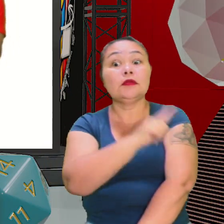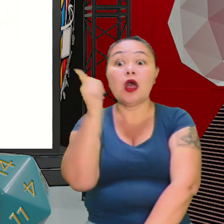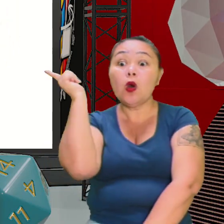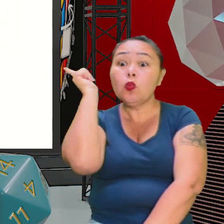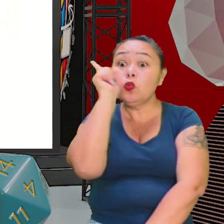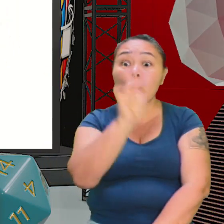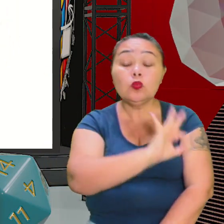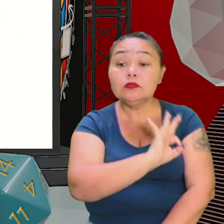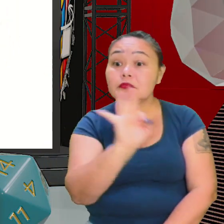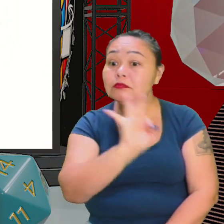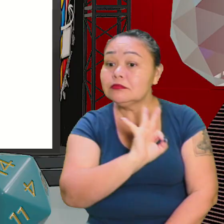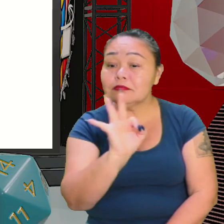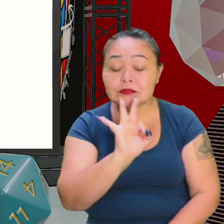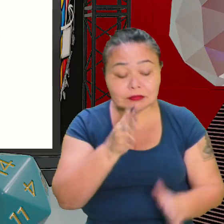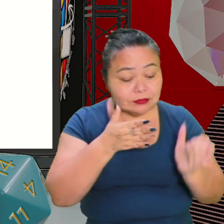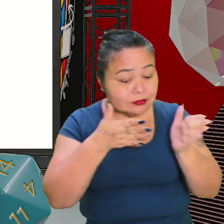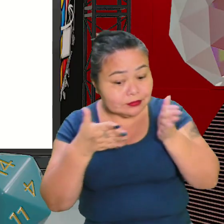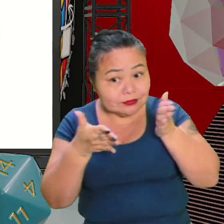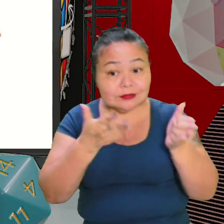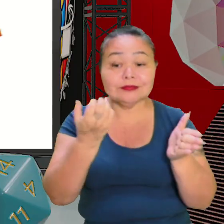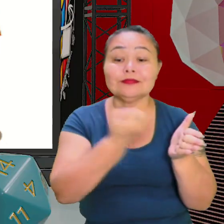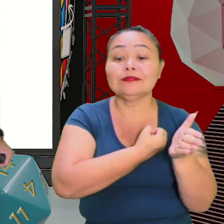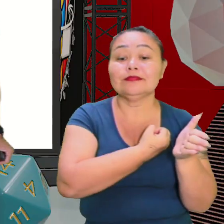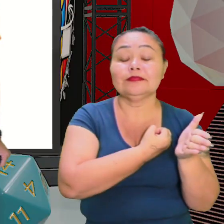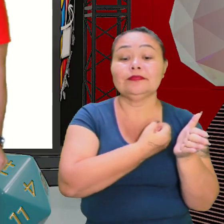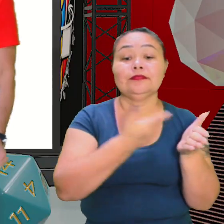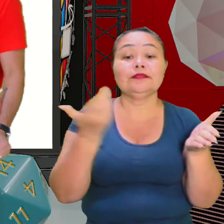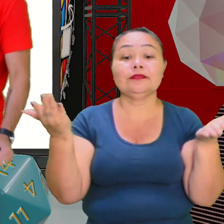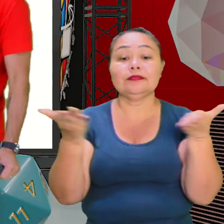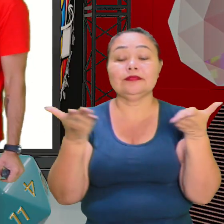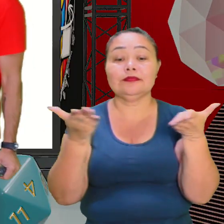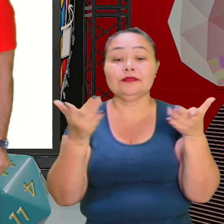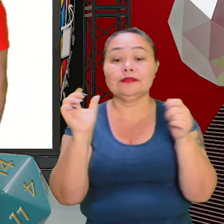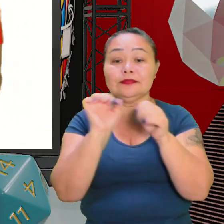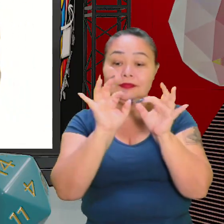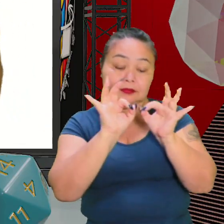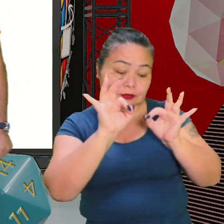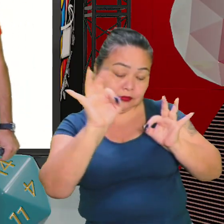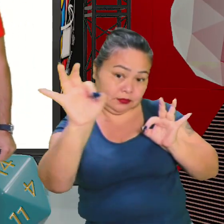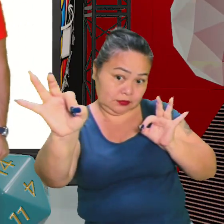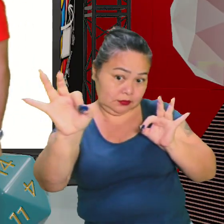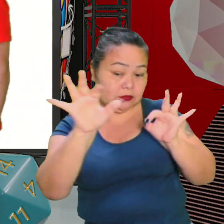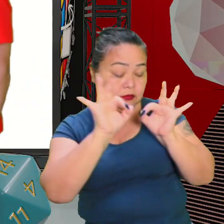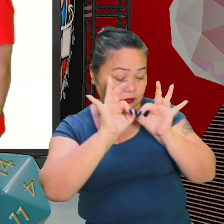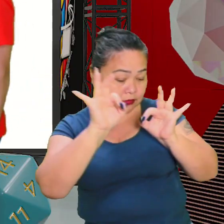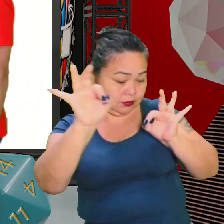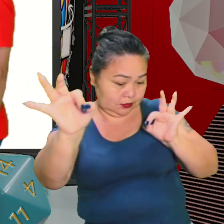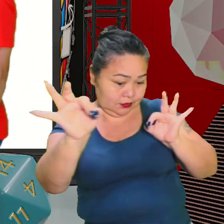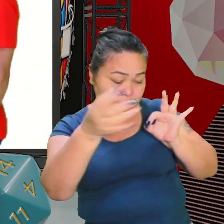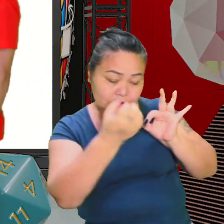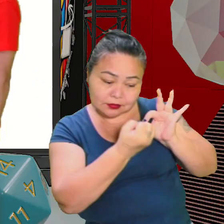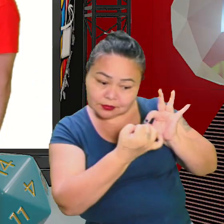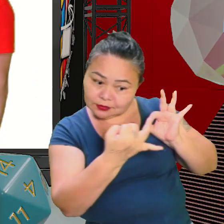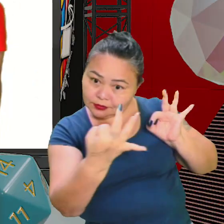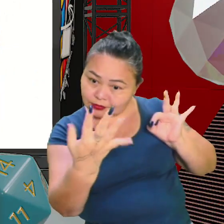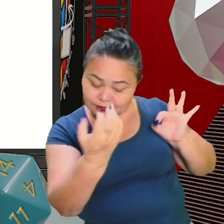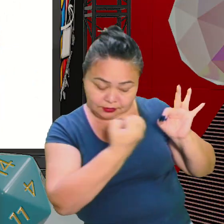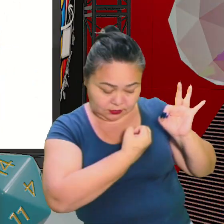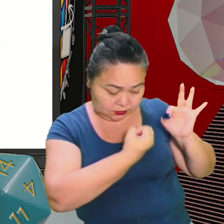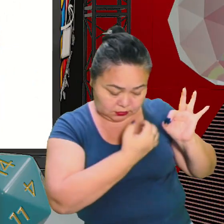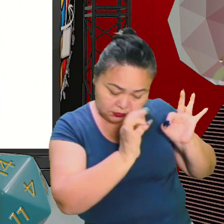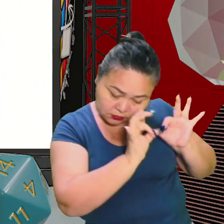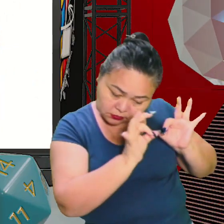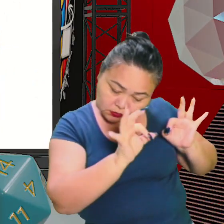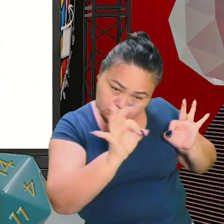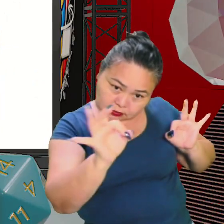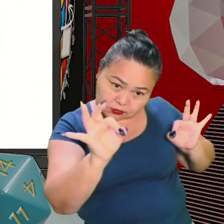consegui enxergar o intervalo numérico. Agora nós temos a fita métrica para medir, reta numerada. Eu vou